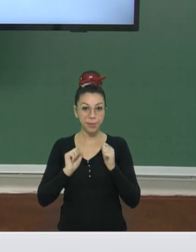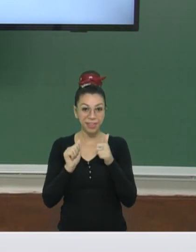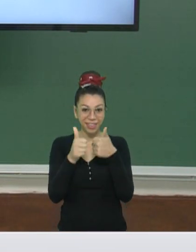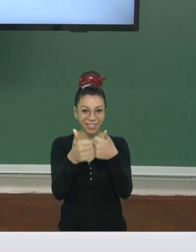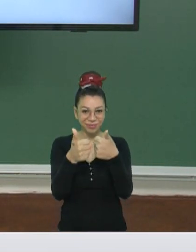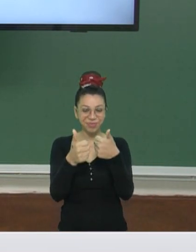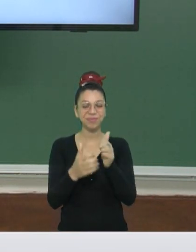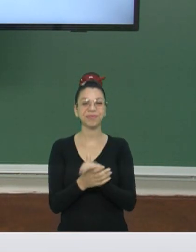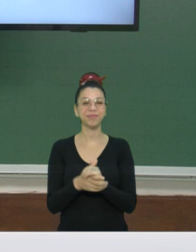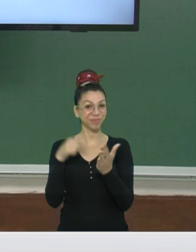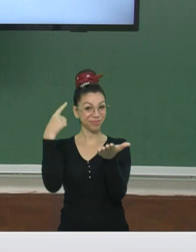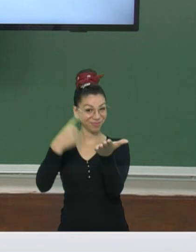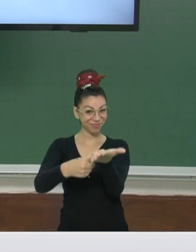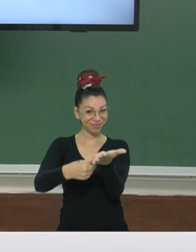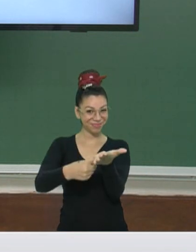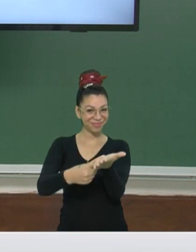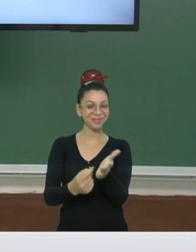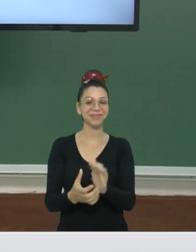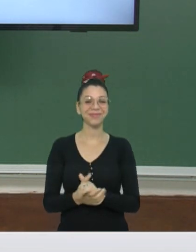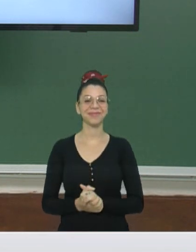Beleza? Combinado?